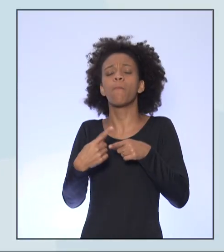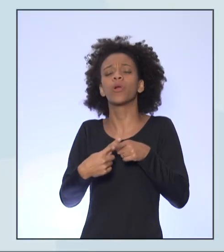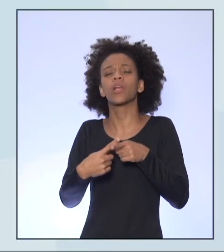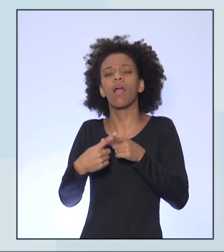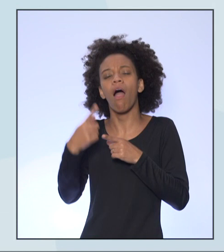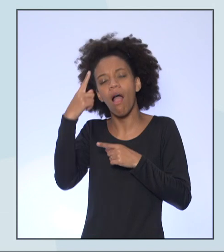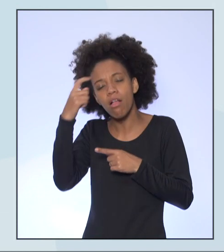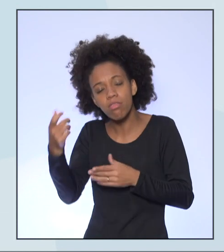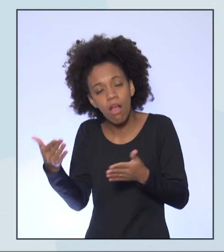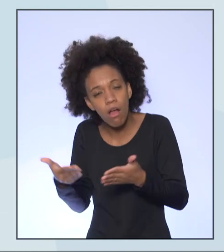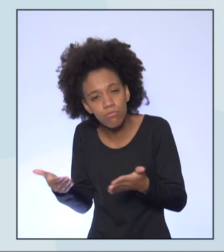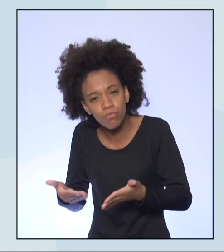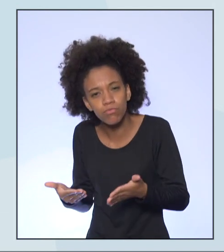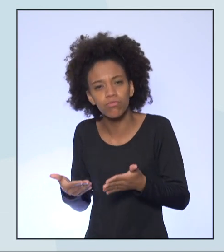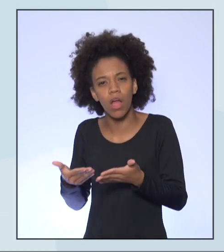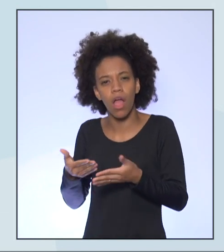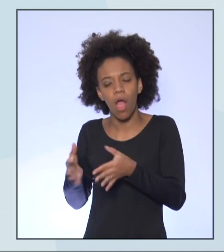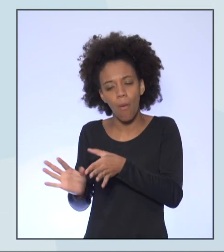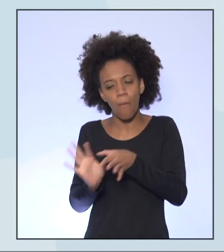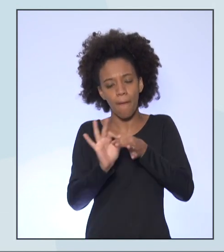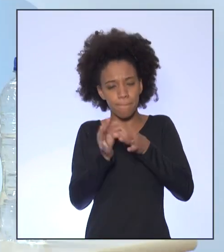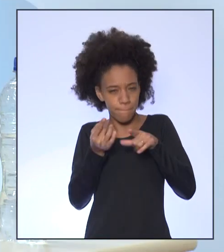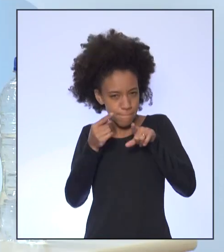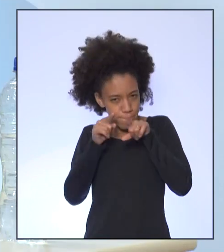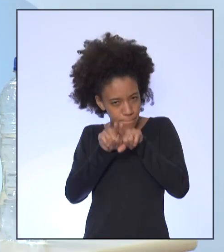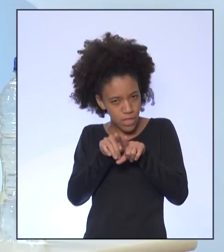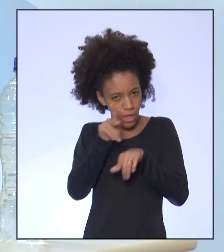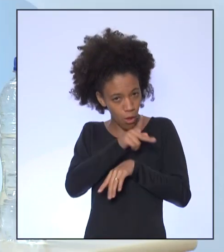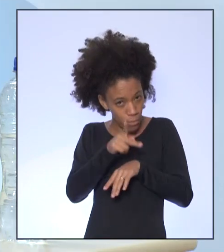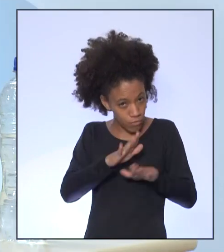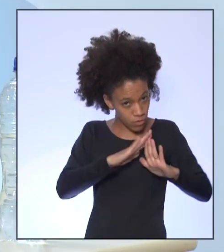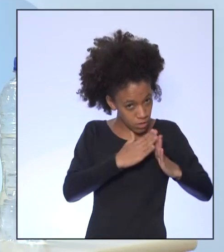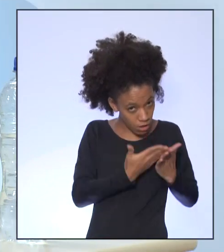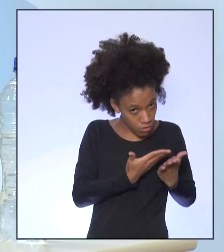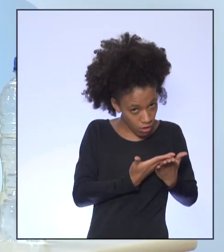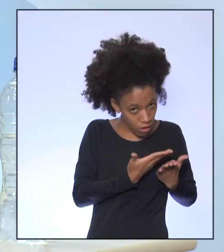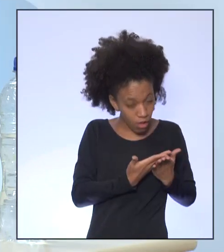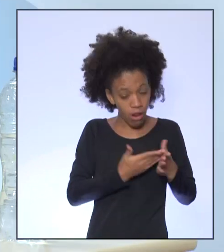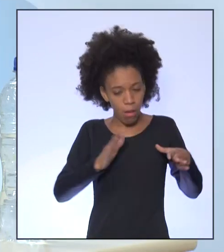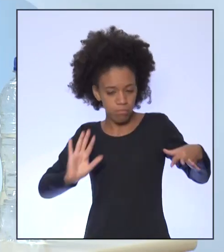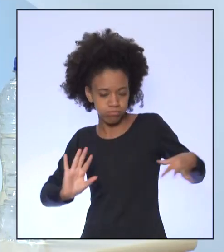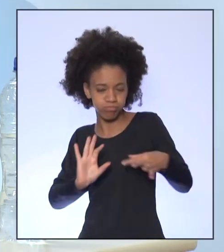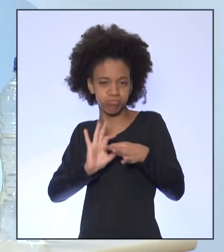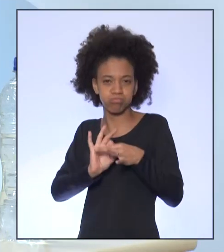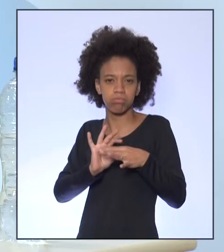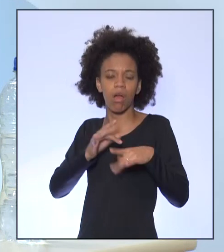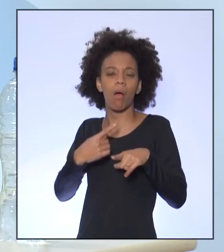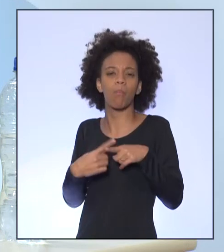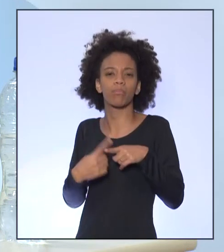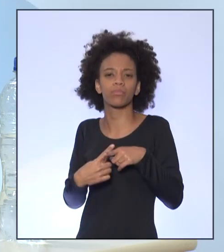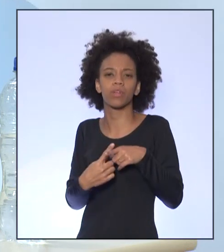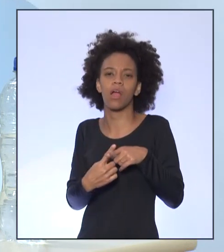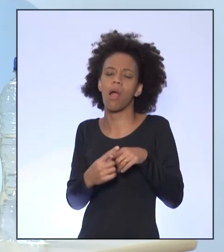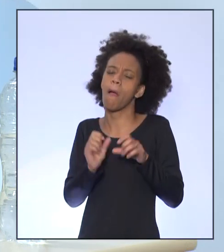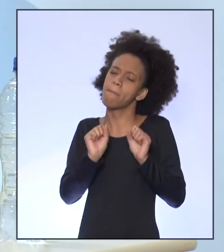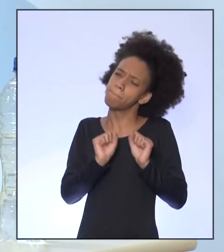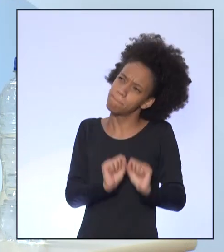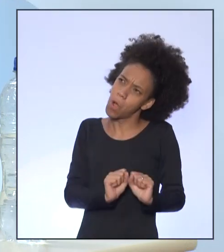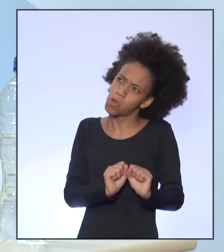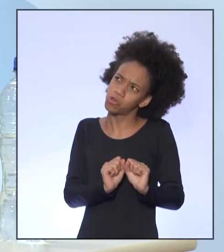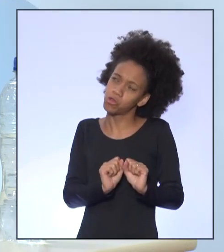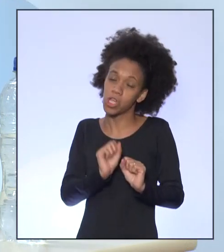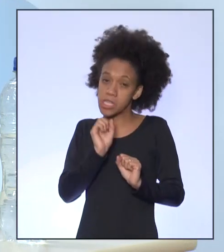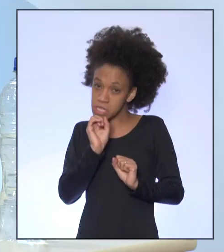com o professor de vocês aí da sala de aula, que esse professor possa fazer uso dessas atividades. Ele pode até, se ele